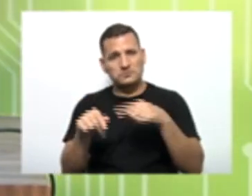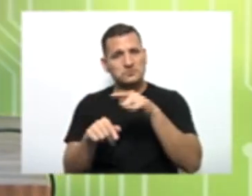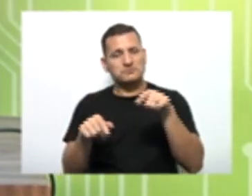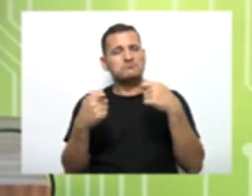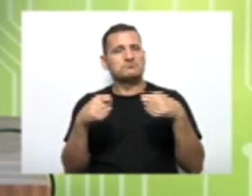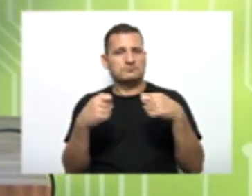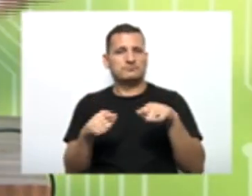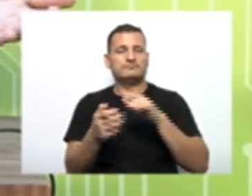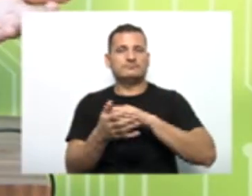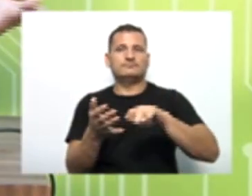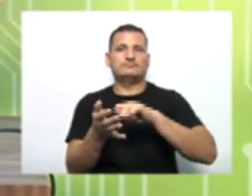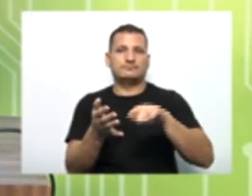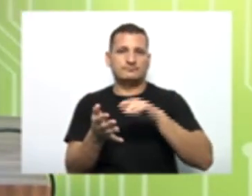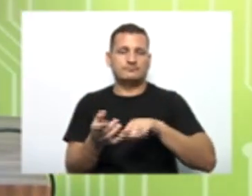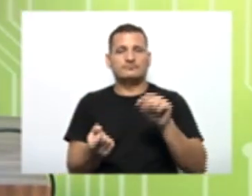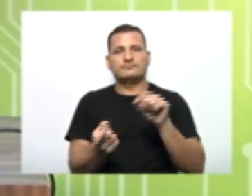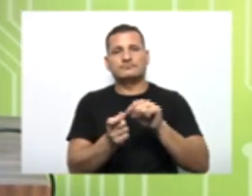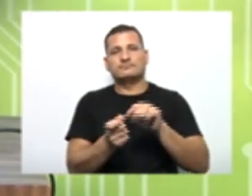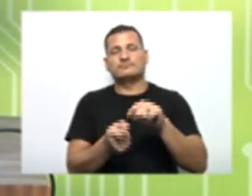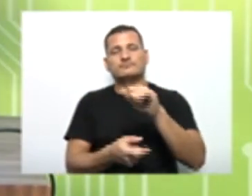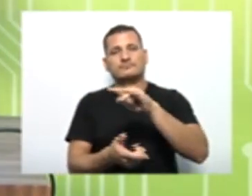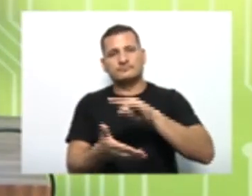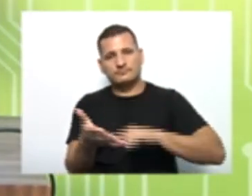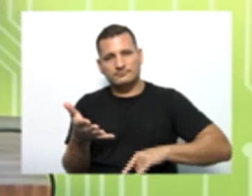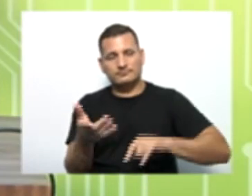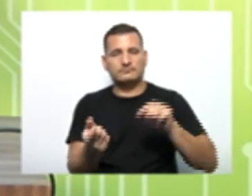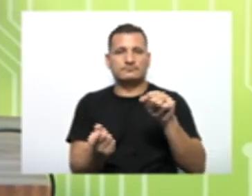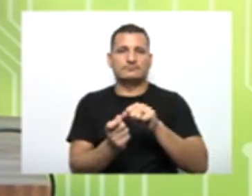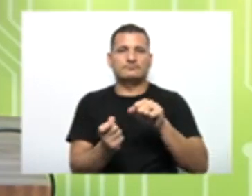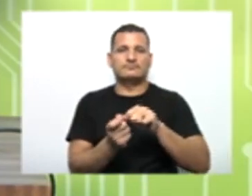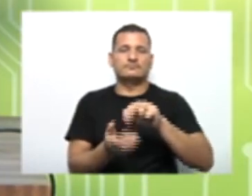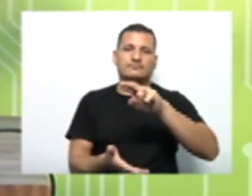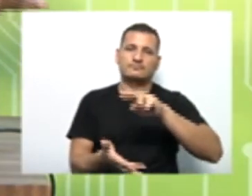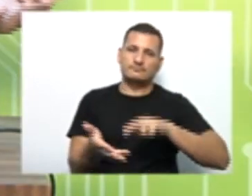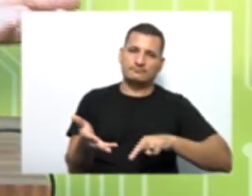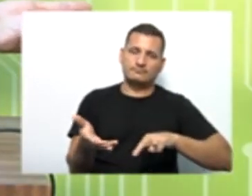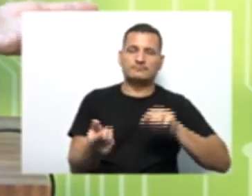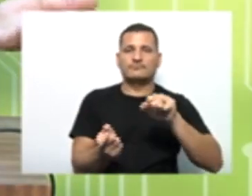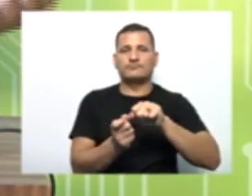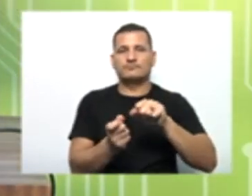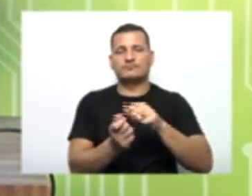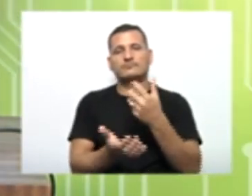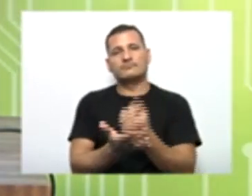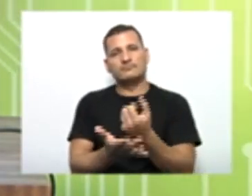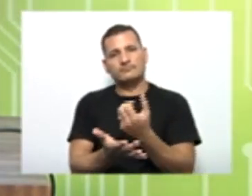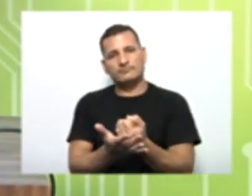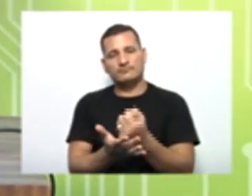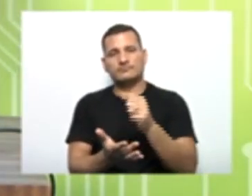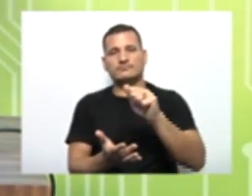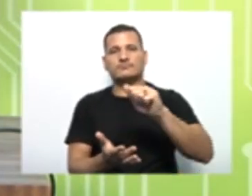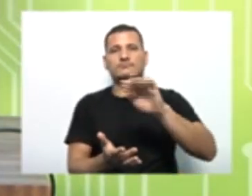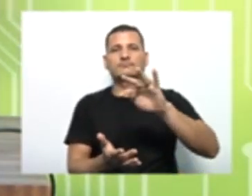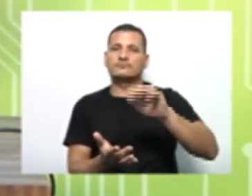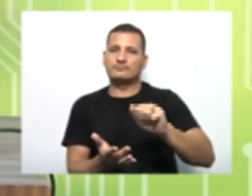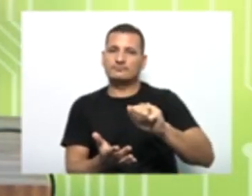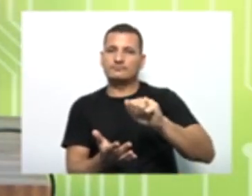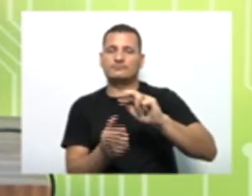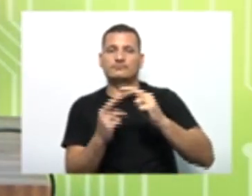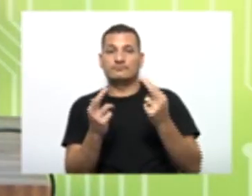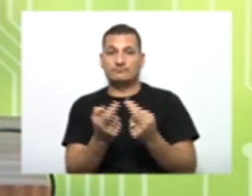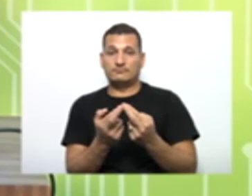com base na compreensão daquilo que nós discutimos sobre cidadania, sobre relações